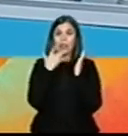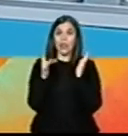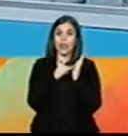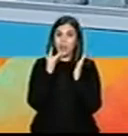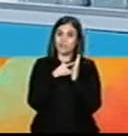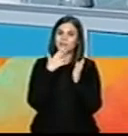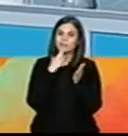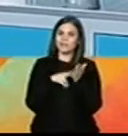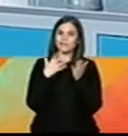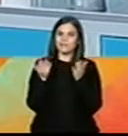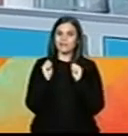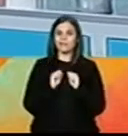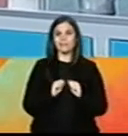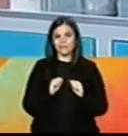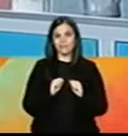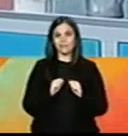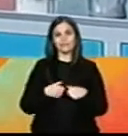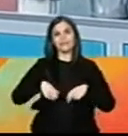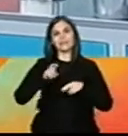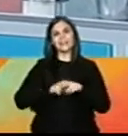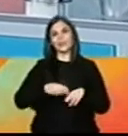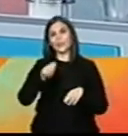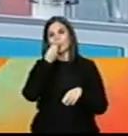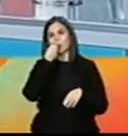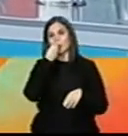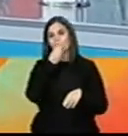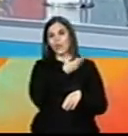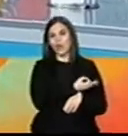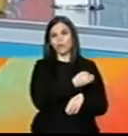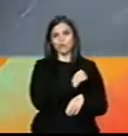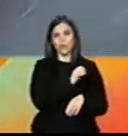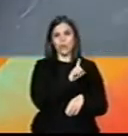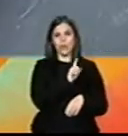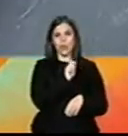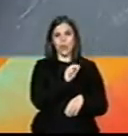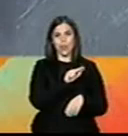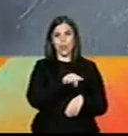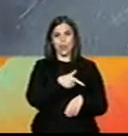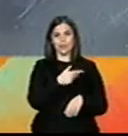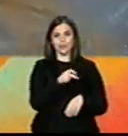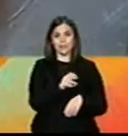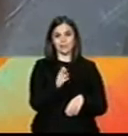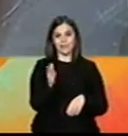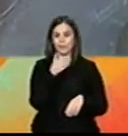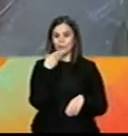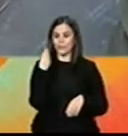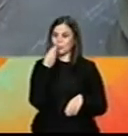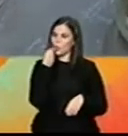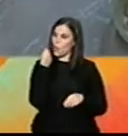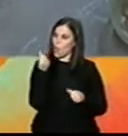é? E estar a comer uns palitos de só, neste caso é de polenta. De polenta,